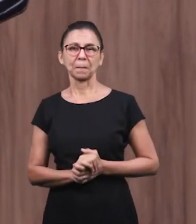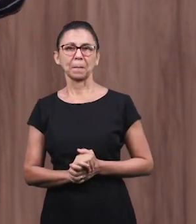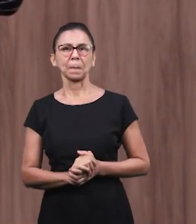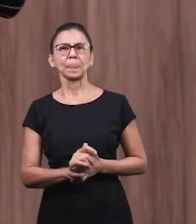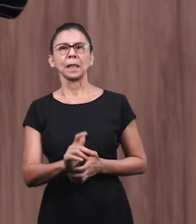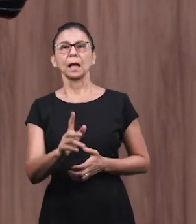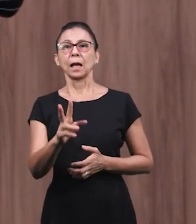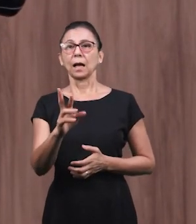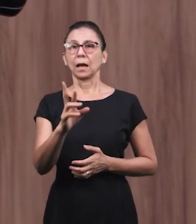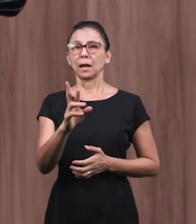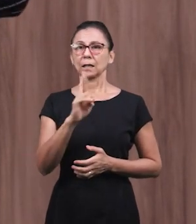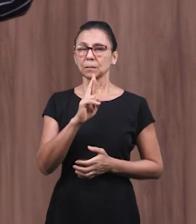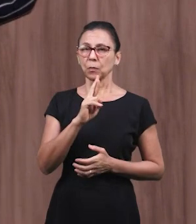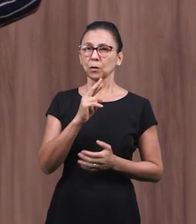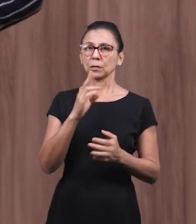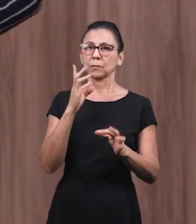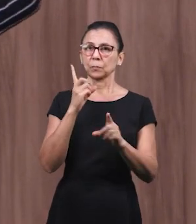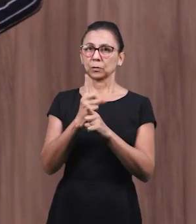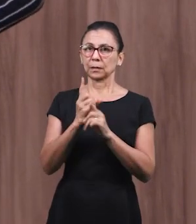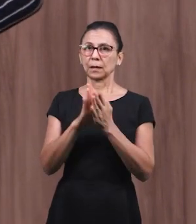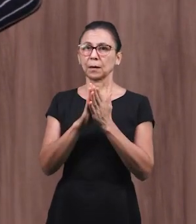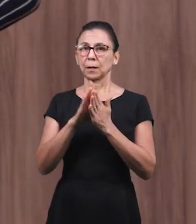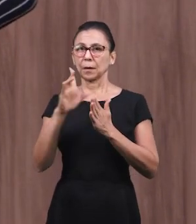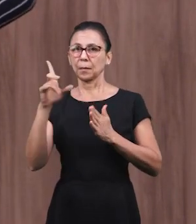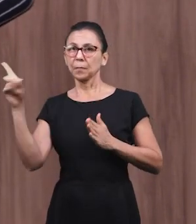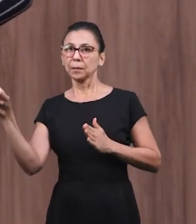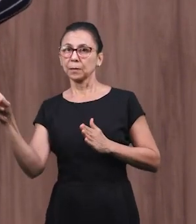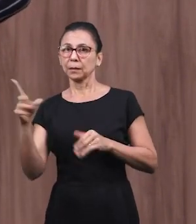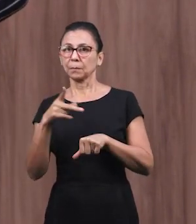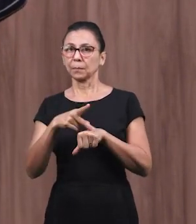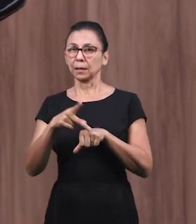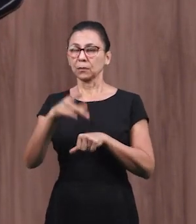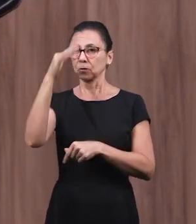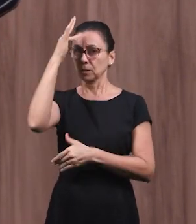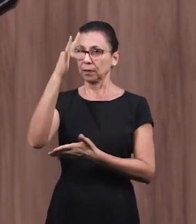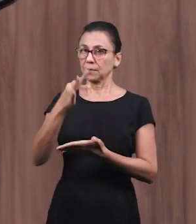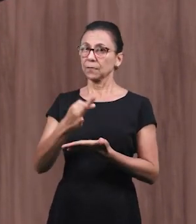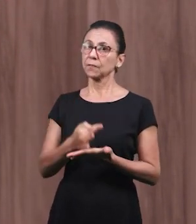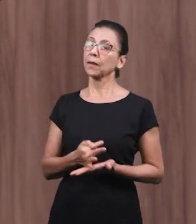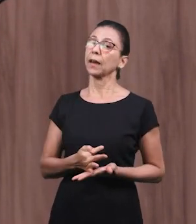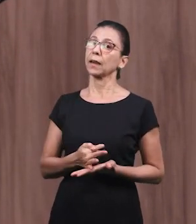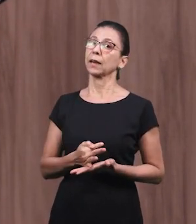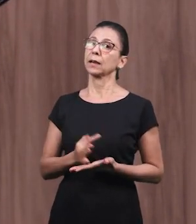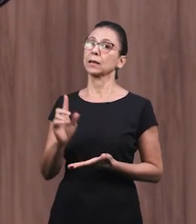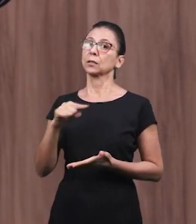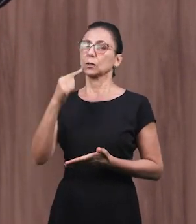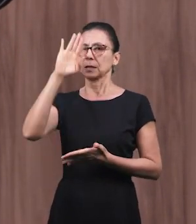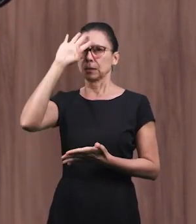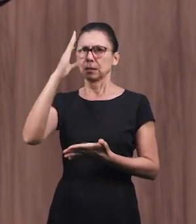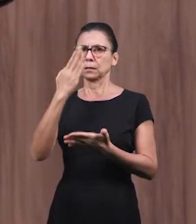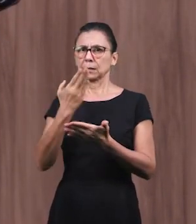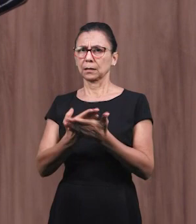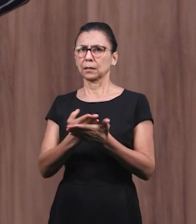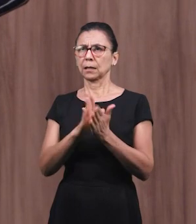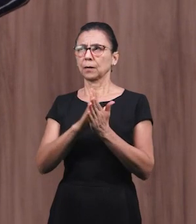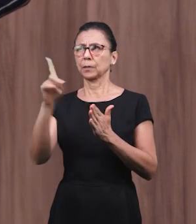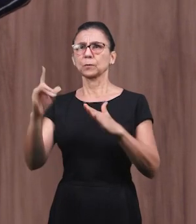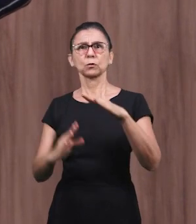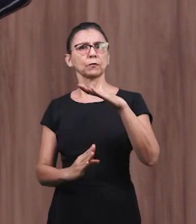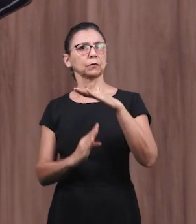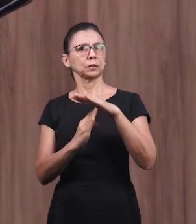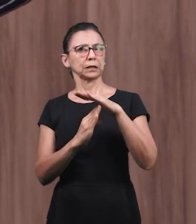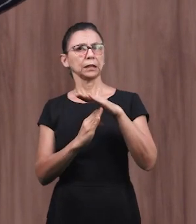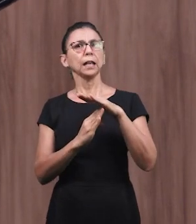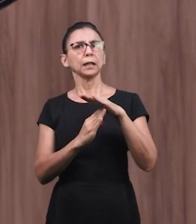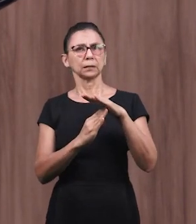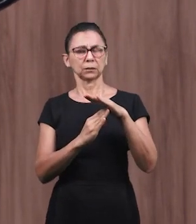Bíblia, que é nossa orientação de fé e prática. Isso quer dizer que cremos na suficiência das Escrituras